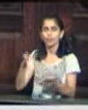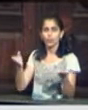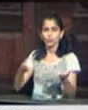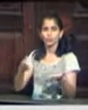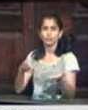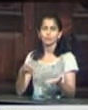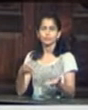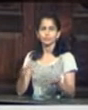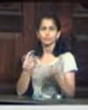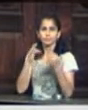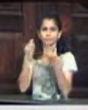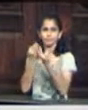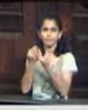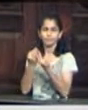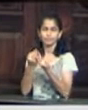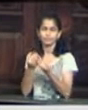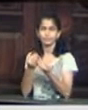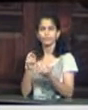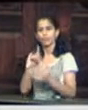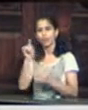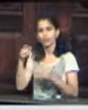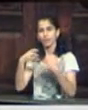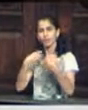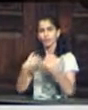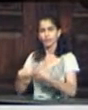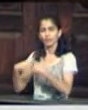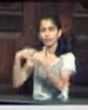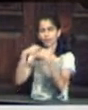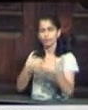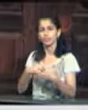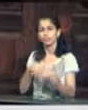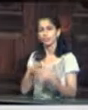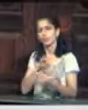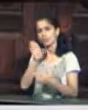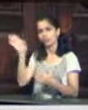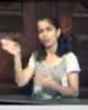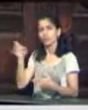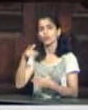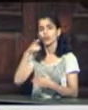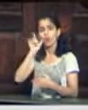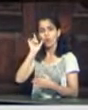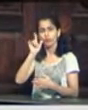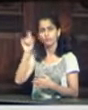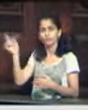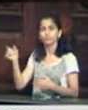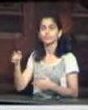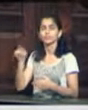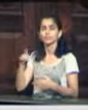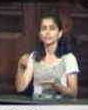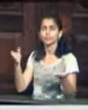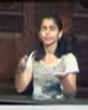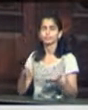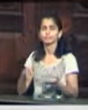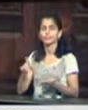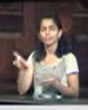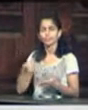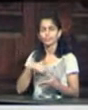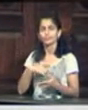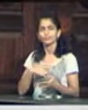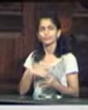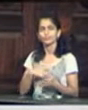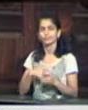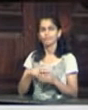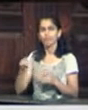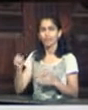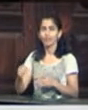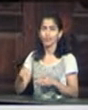até hoje, famílias, e lá em Petrópolis eu convivi com, estive com elas ontem diretamente, até hoje famílias vítimas da grande